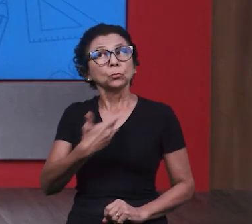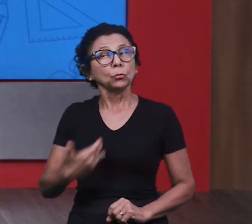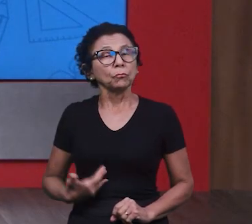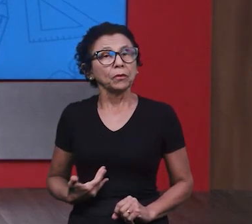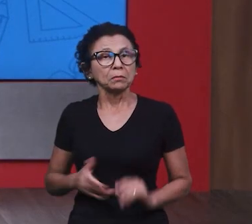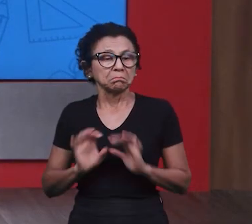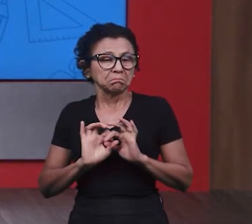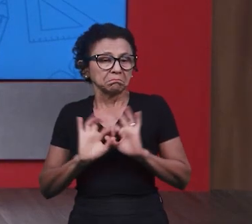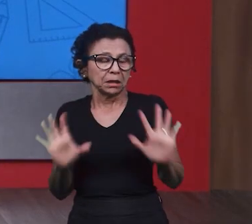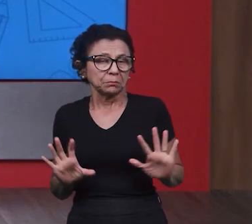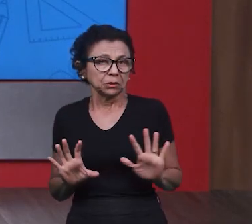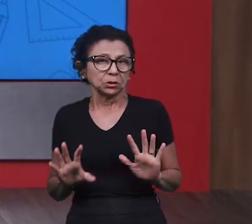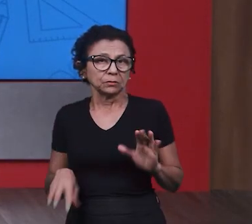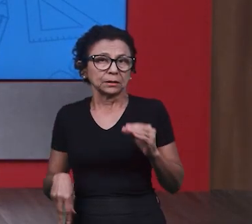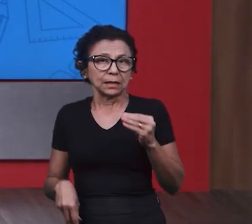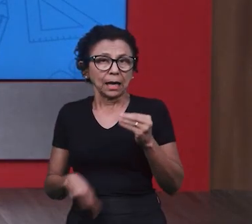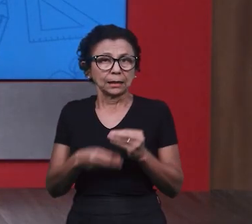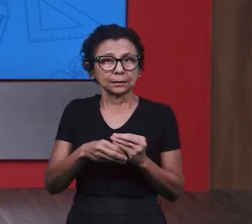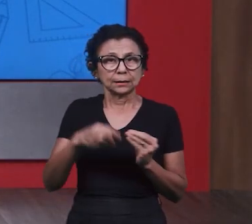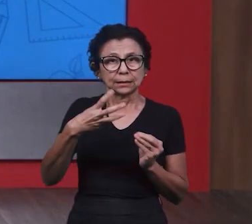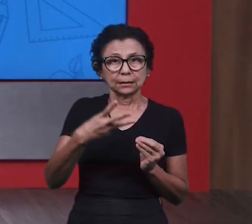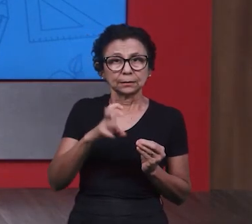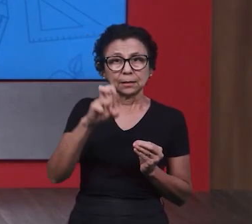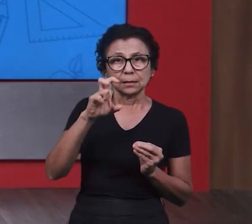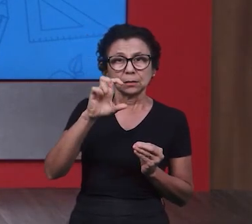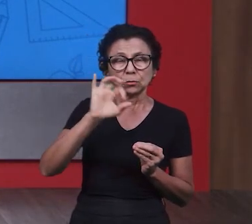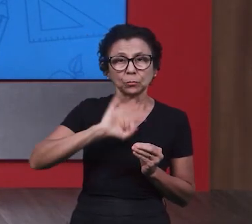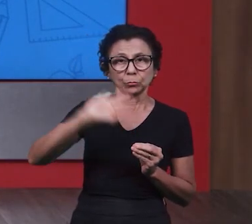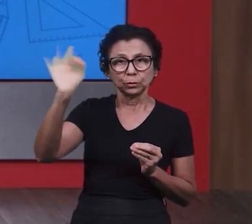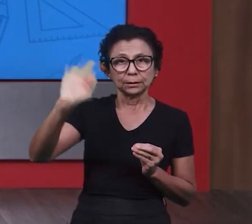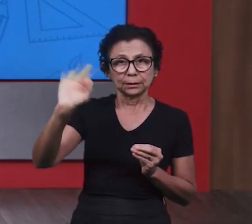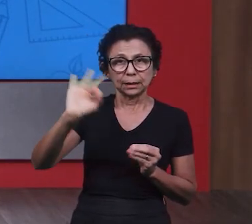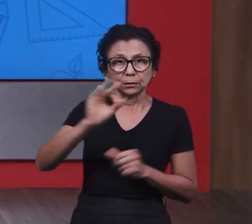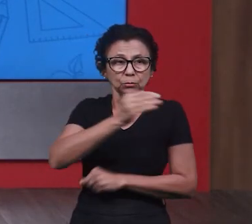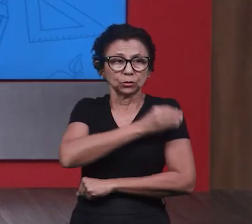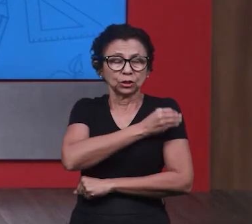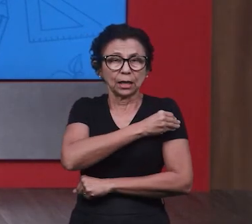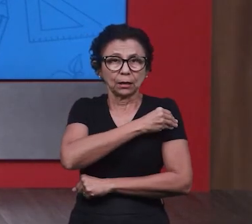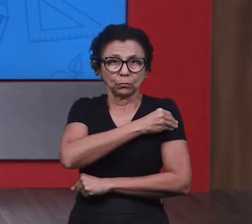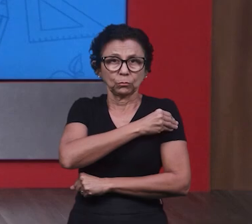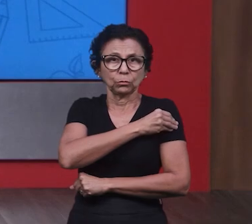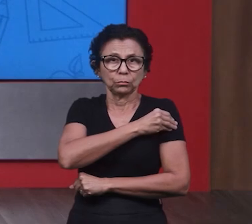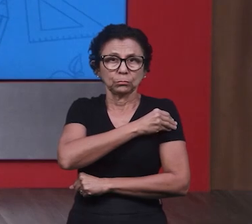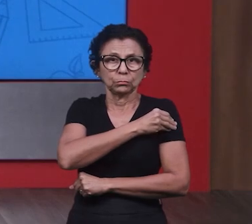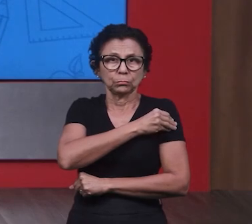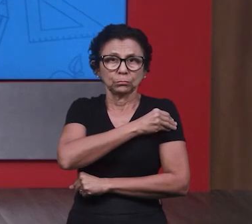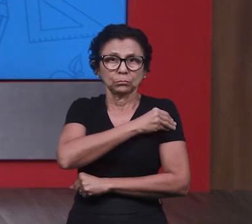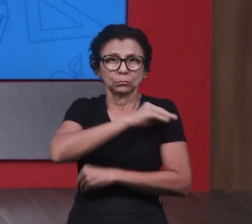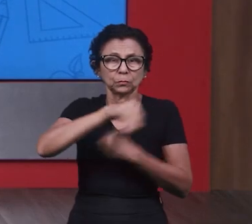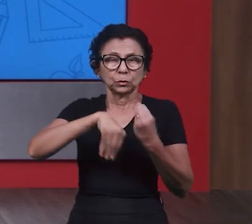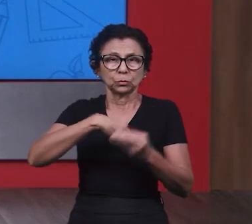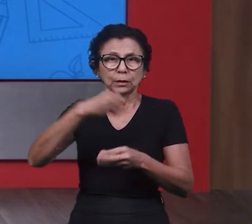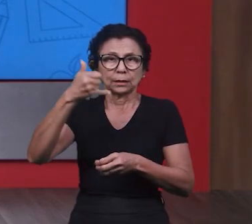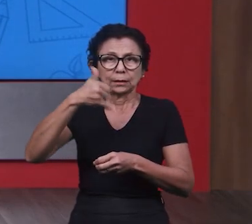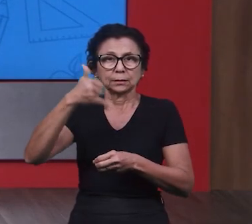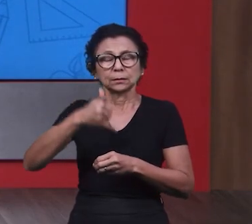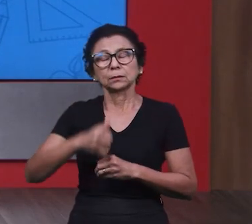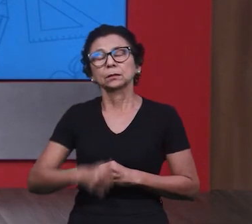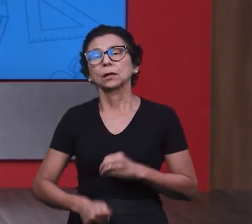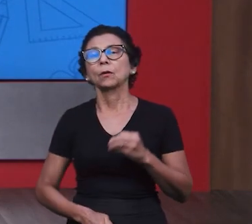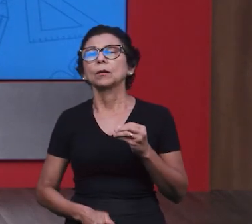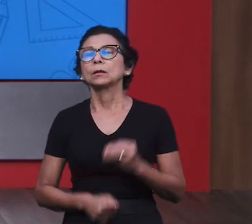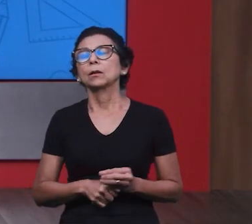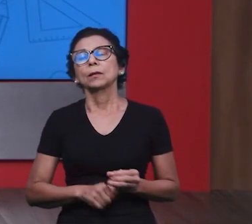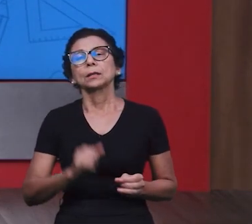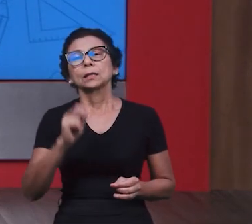coloque 35% de álcool na gasolina, essa gasolina está adulterada. Ela tem 5% a mais de álcool do